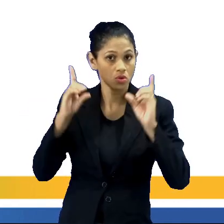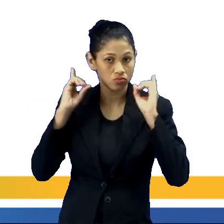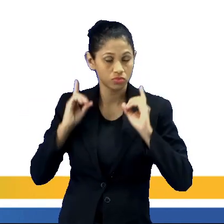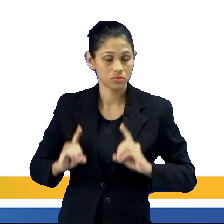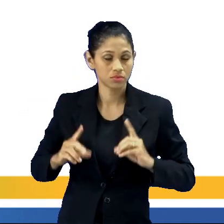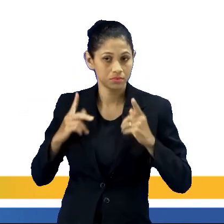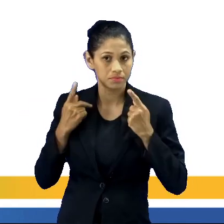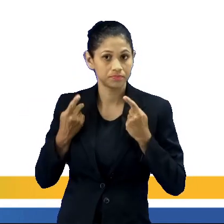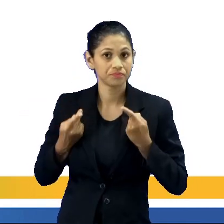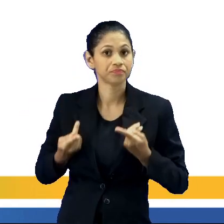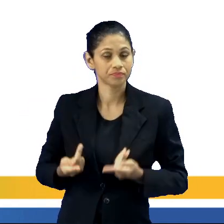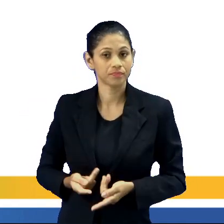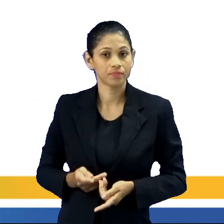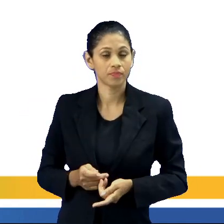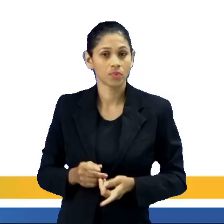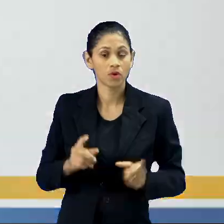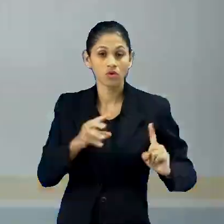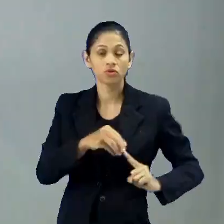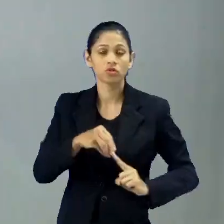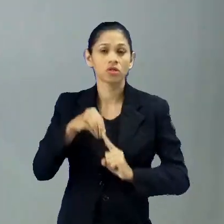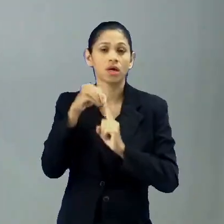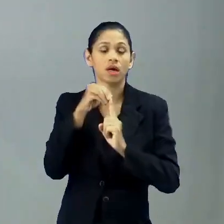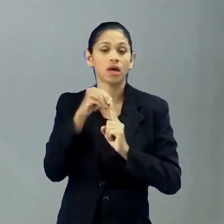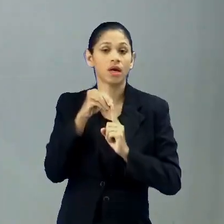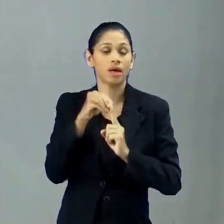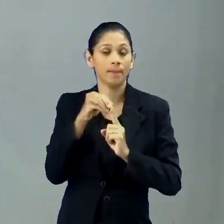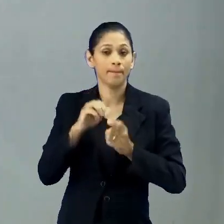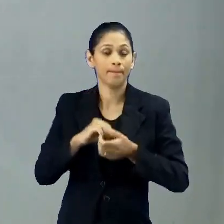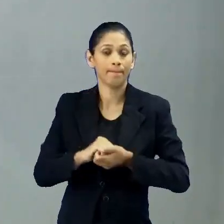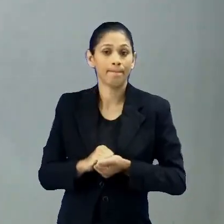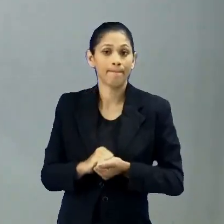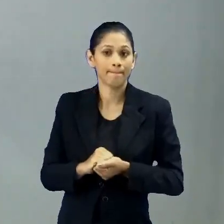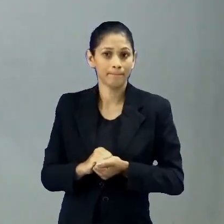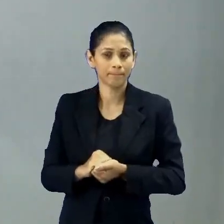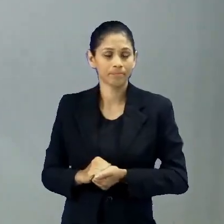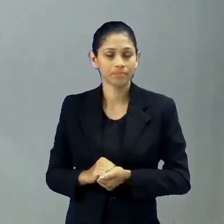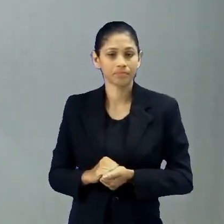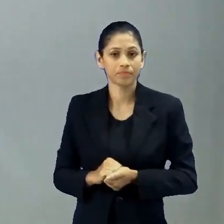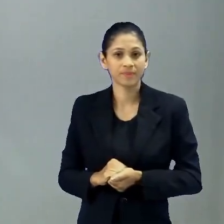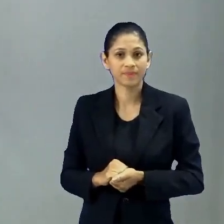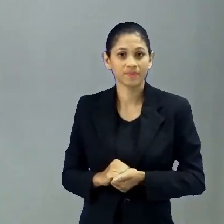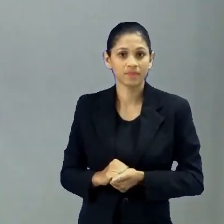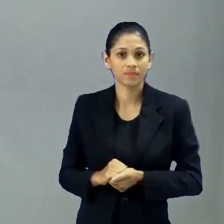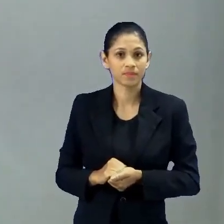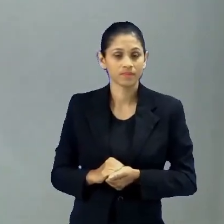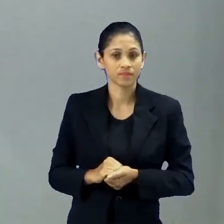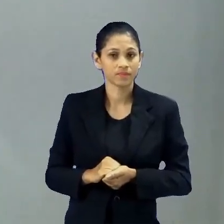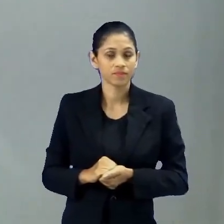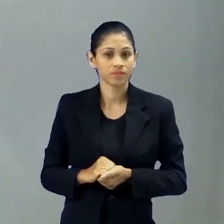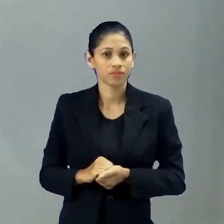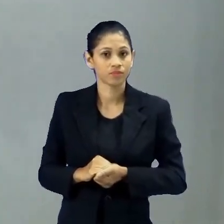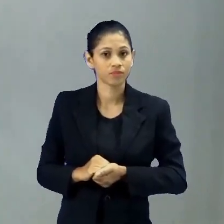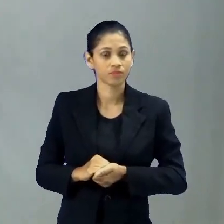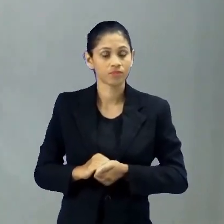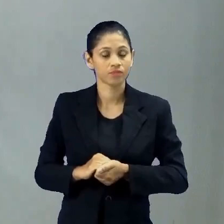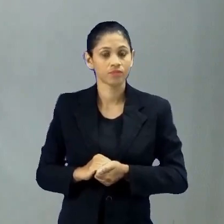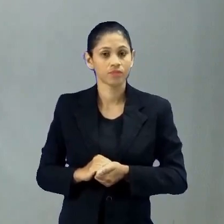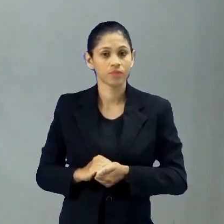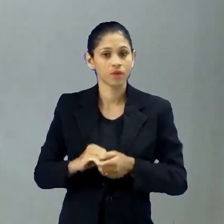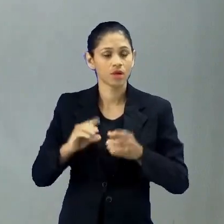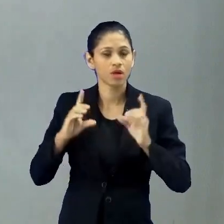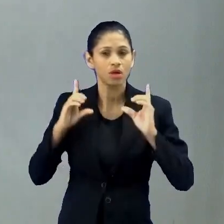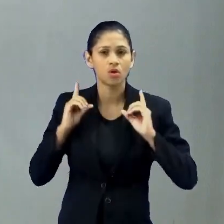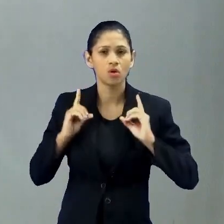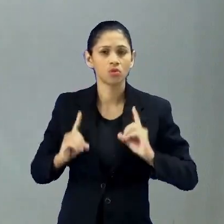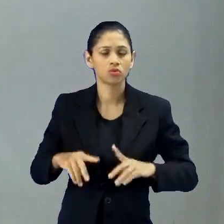quero destacar uma coisa para vocês. Essa lógica dos direitos humanos, ela não é uma lógica